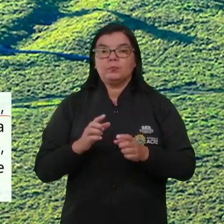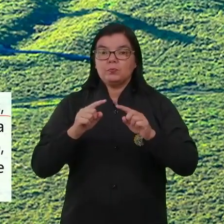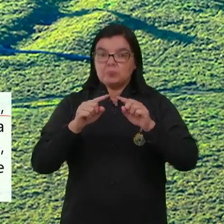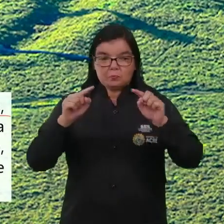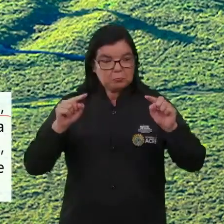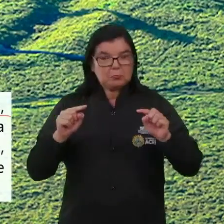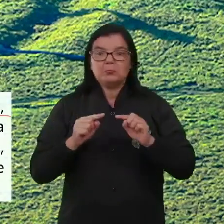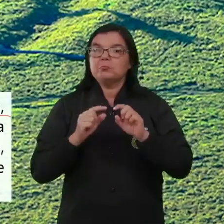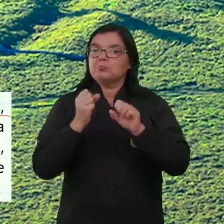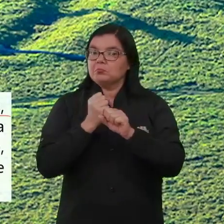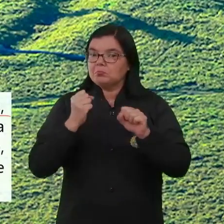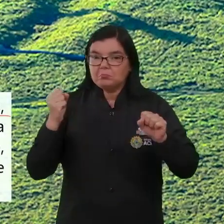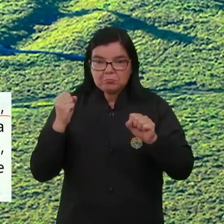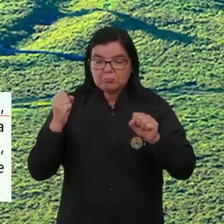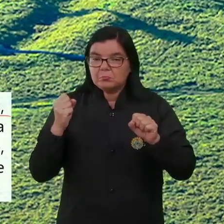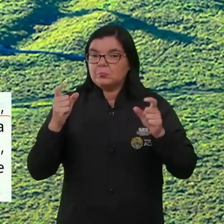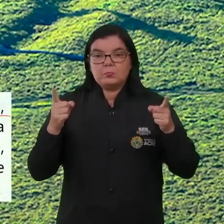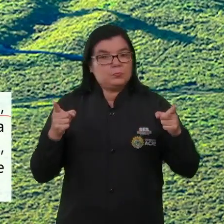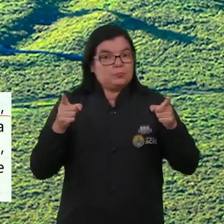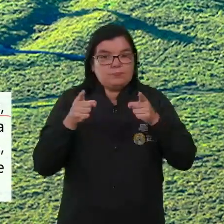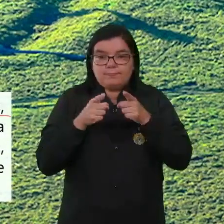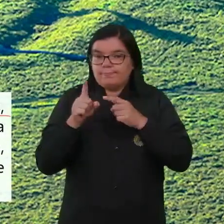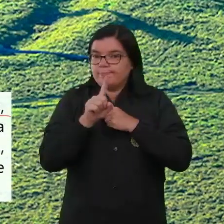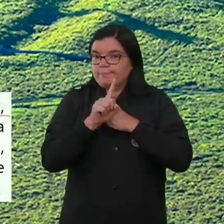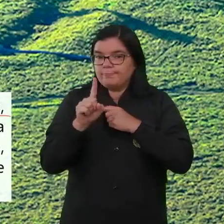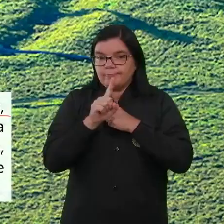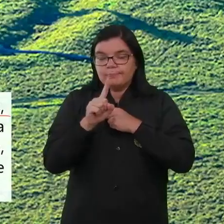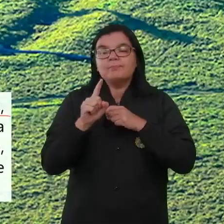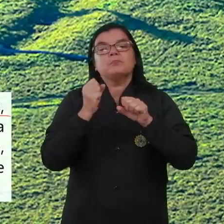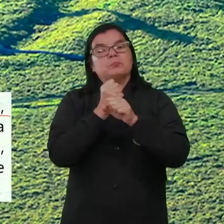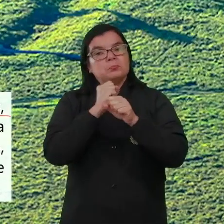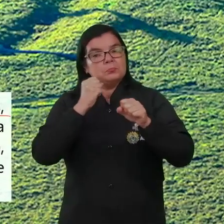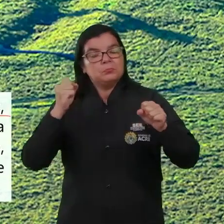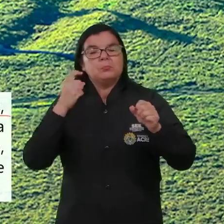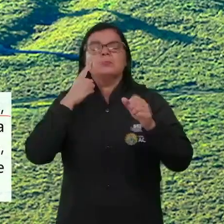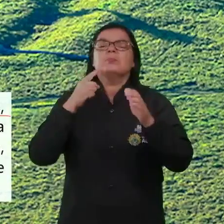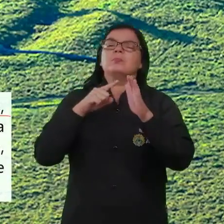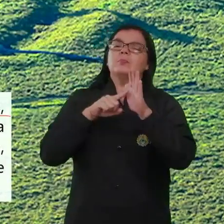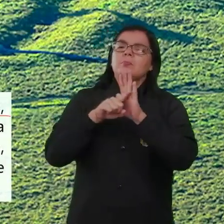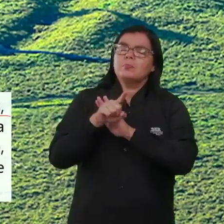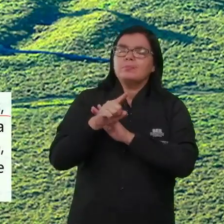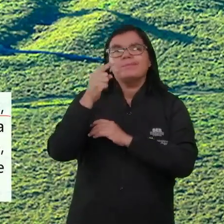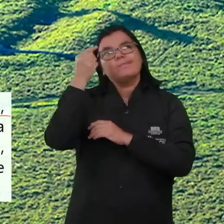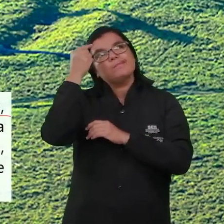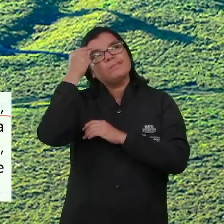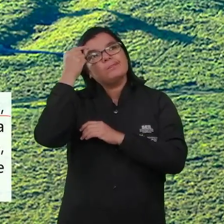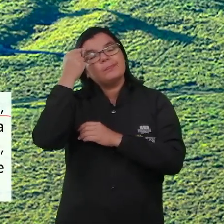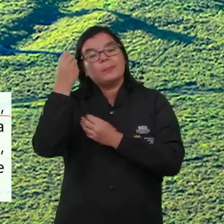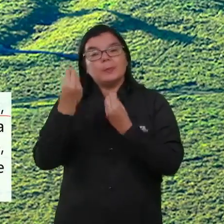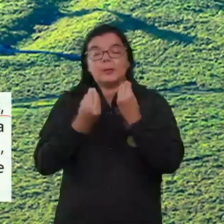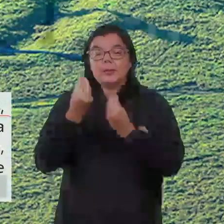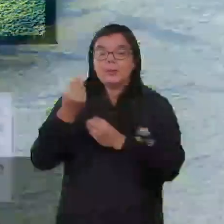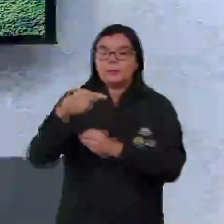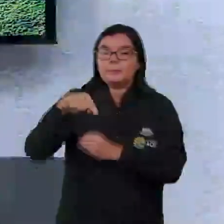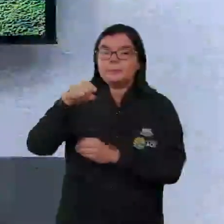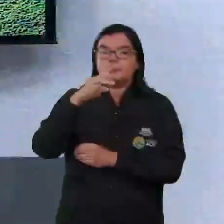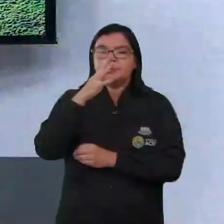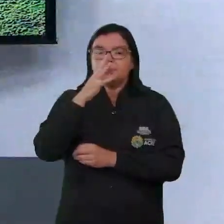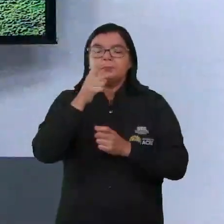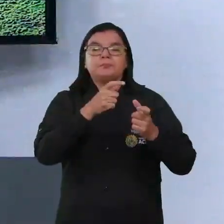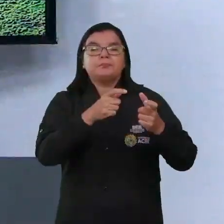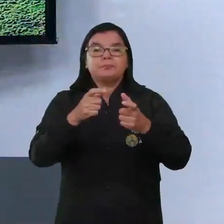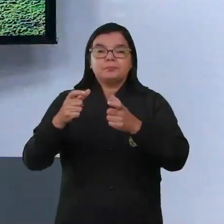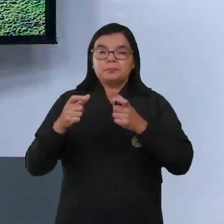bem considerado, não são formas pequenas. Então, fica a pergunta, fica a reflexão para você que está assistindo aí, de onde você